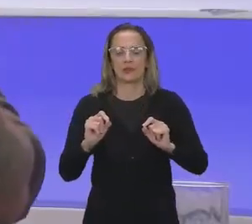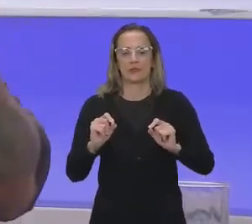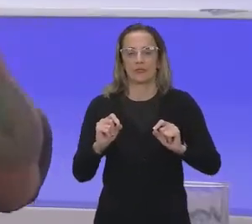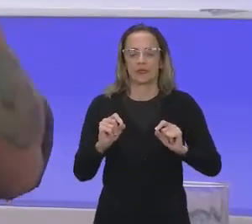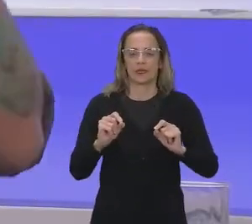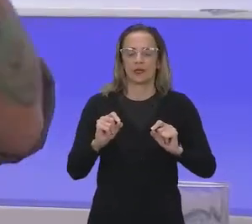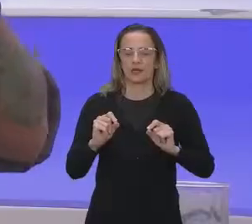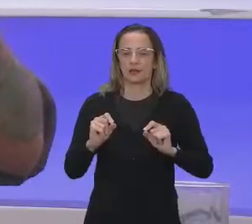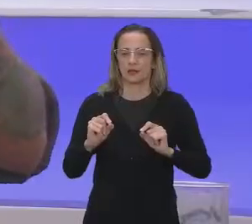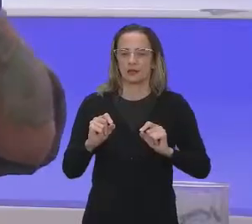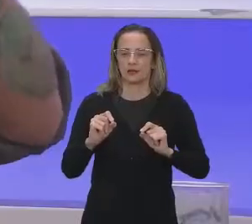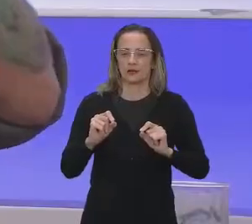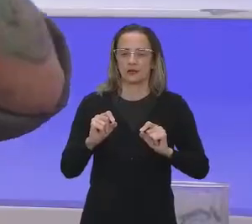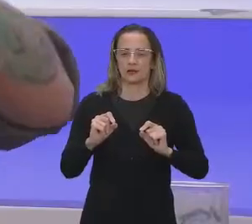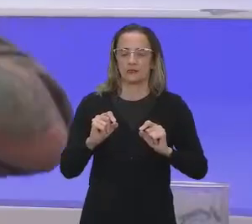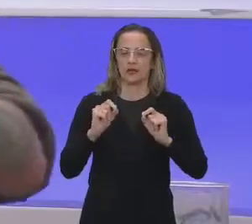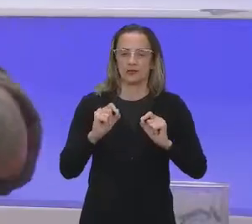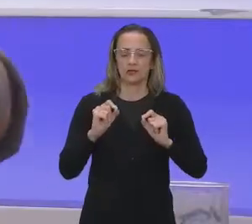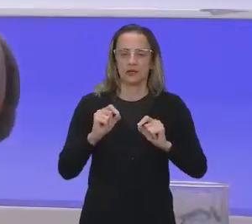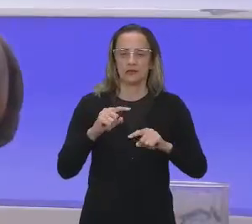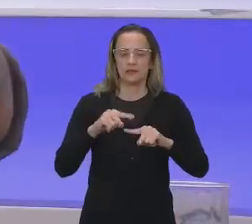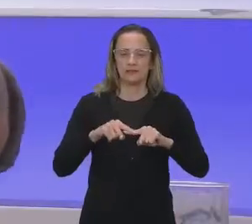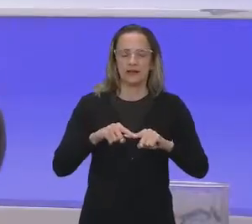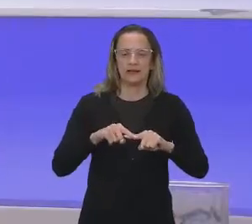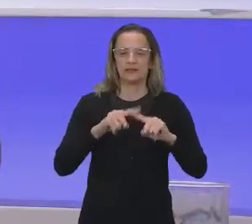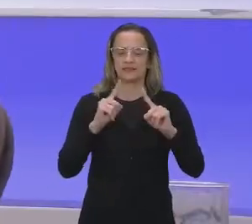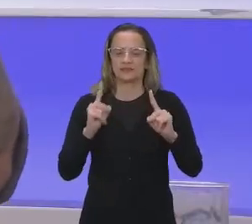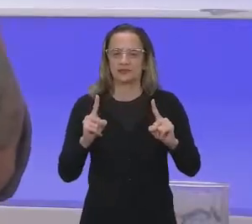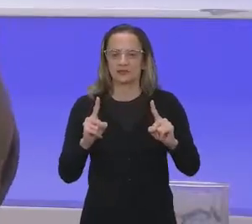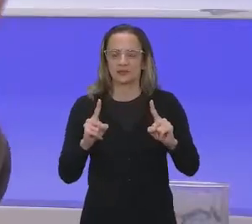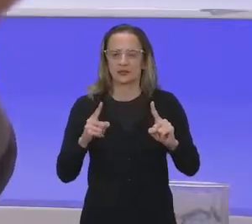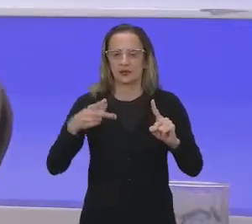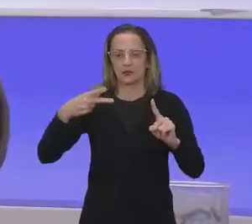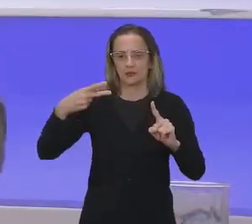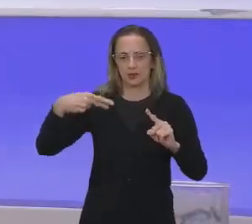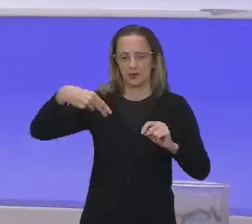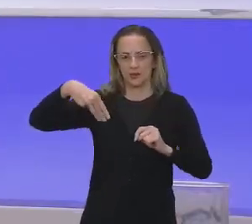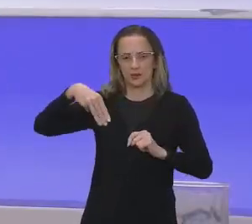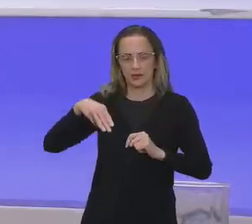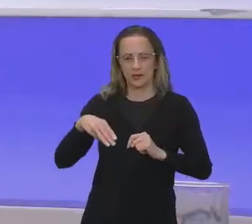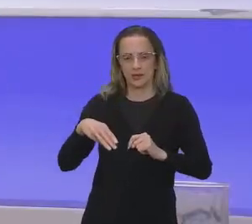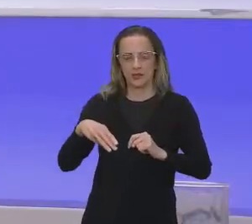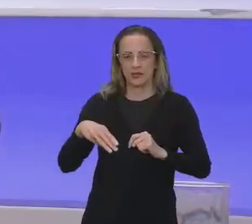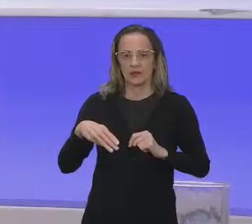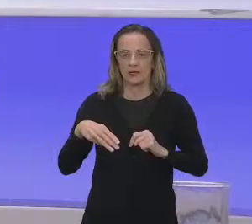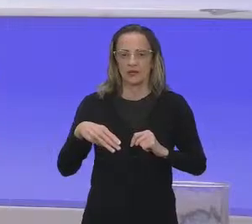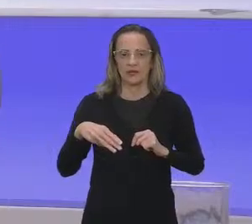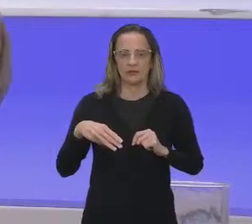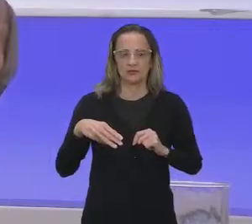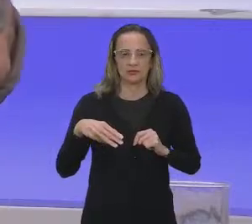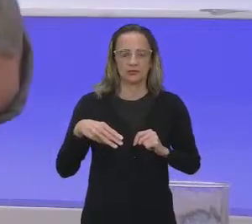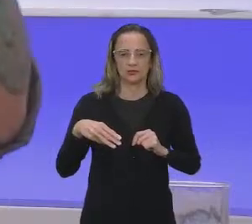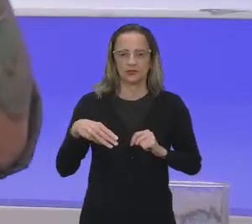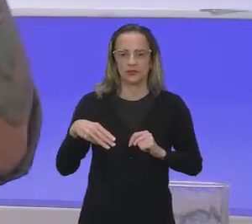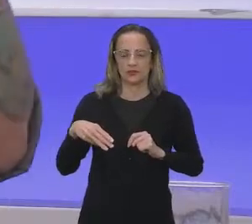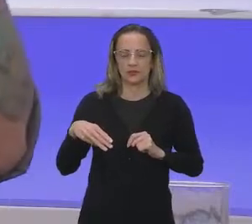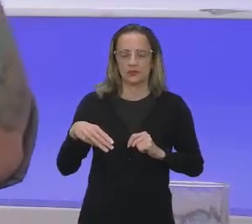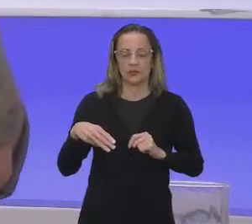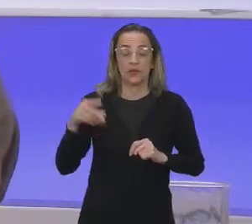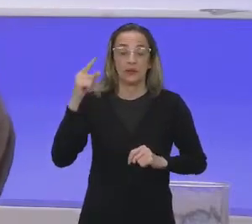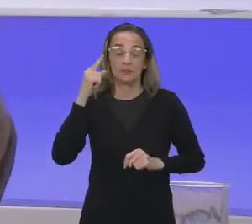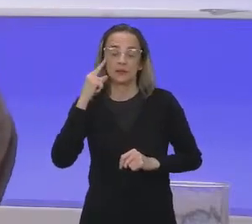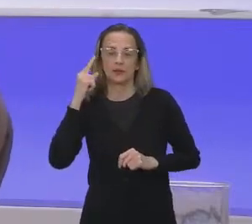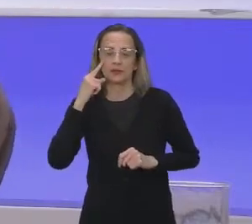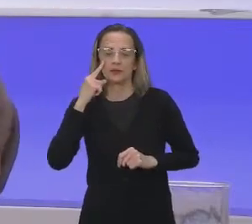esse algo mais perene, mais fluido, a ponto de gastar menos energia. Então, pensar em